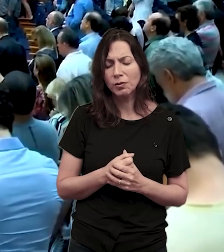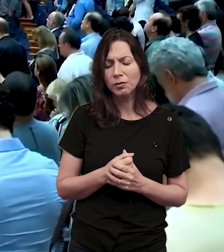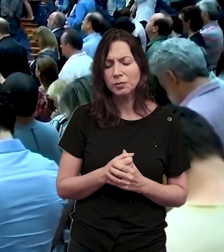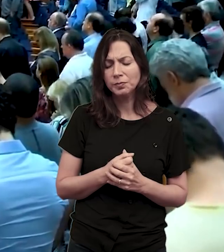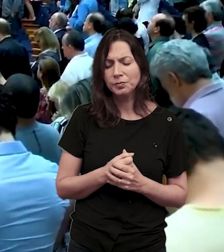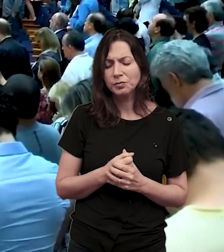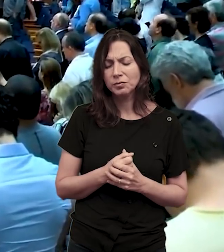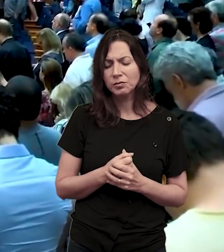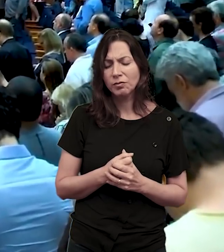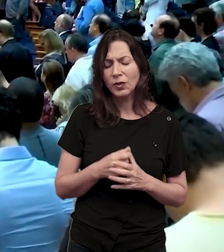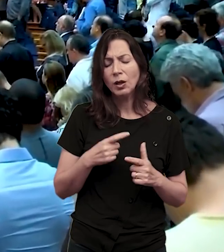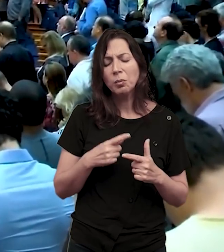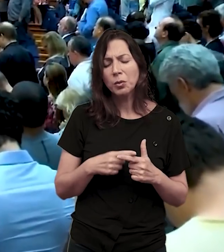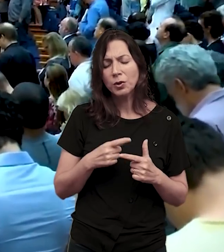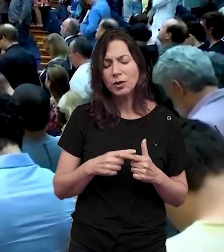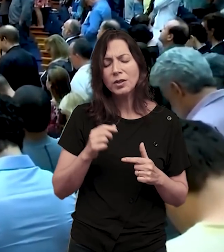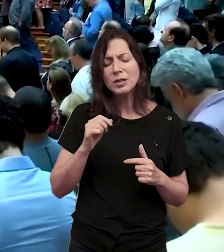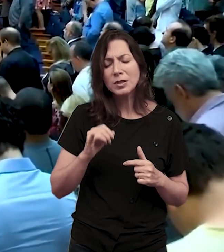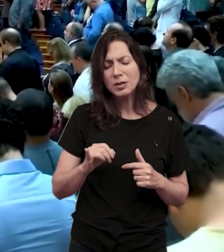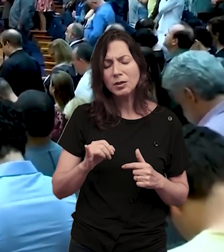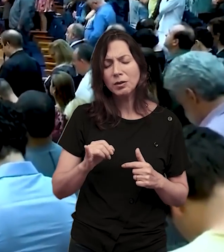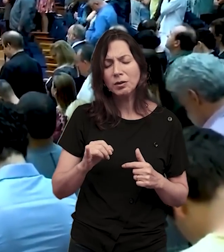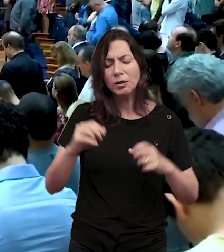porque se a Tua graça estiver conosco,